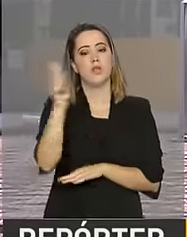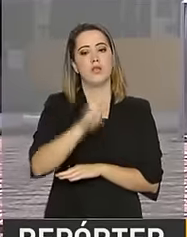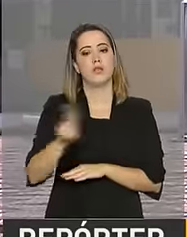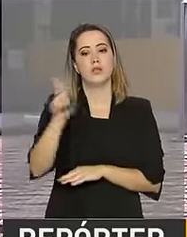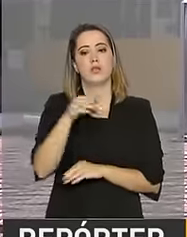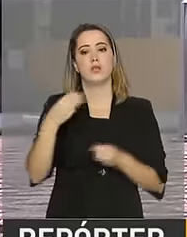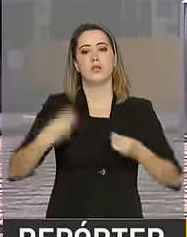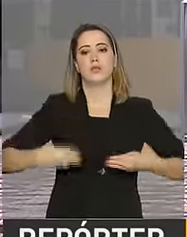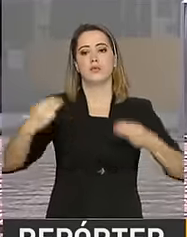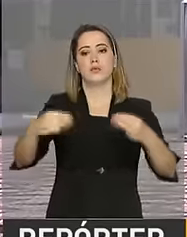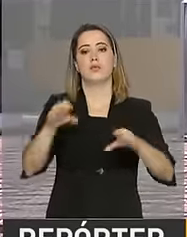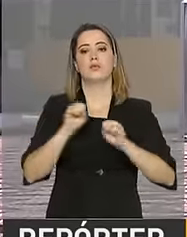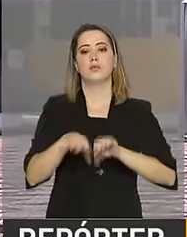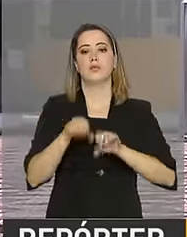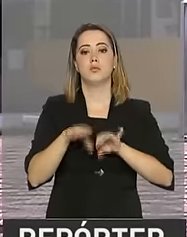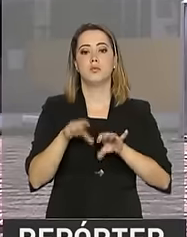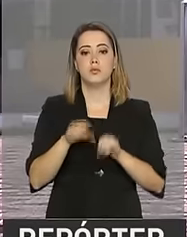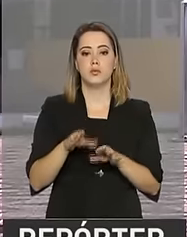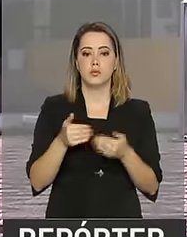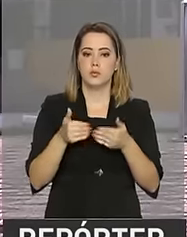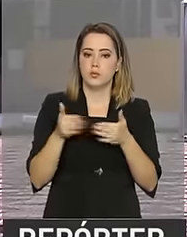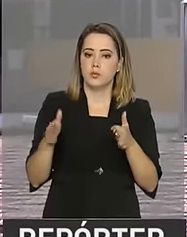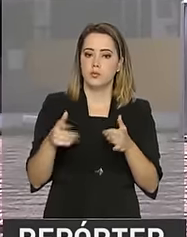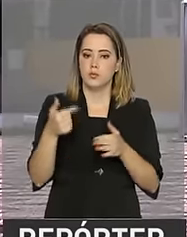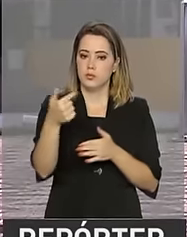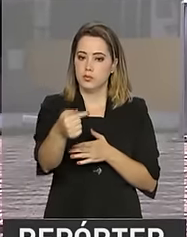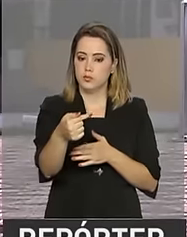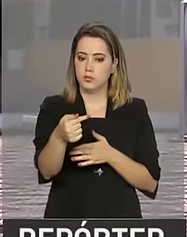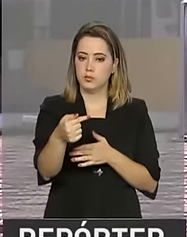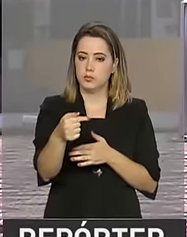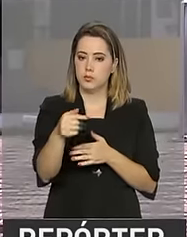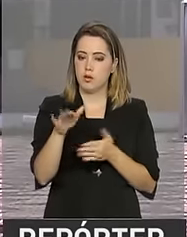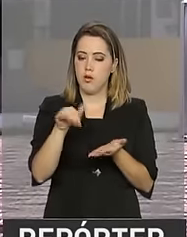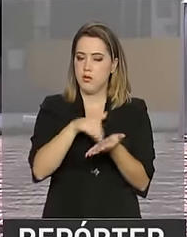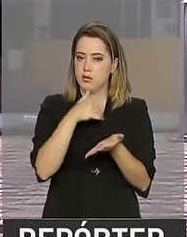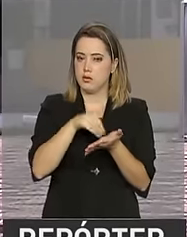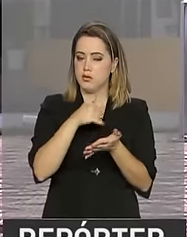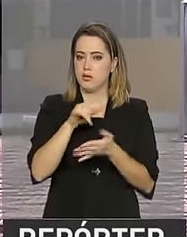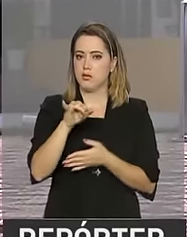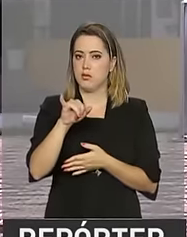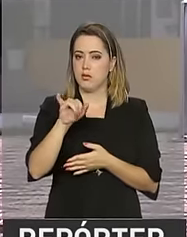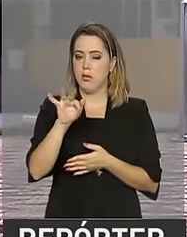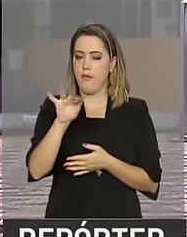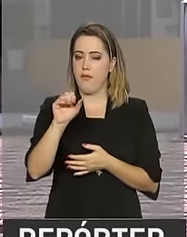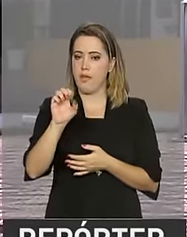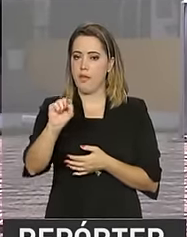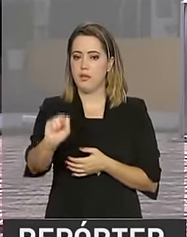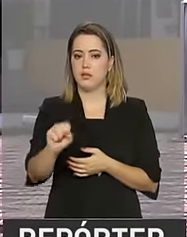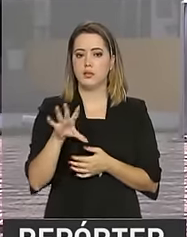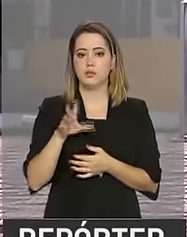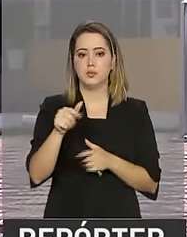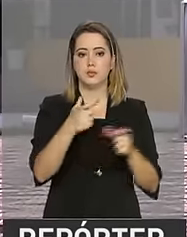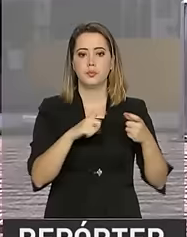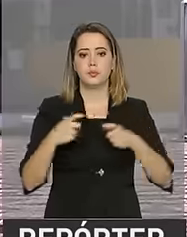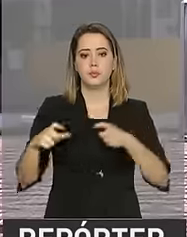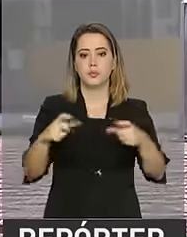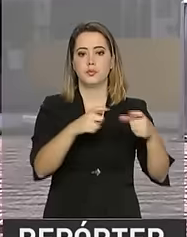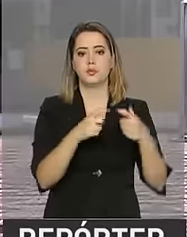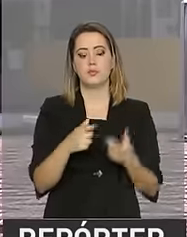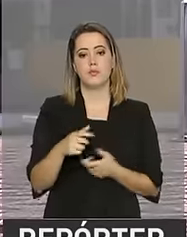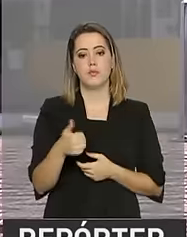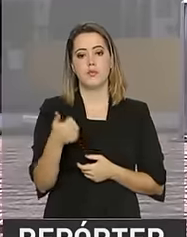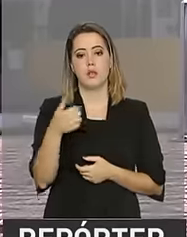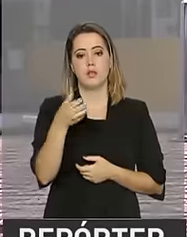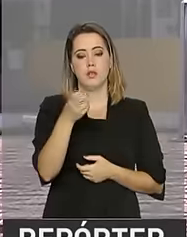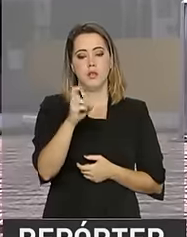Educação abriu no último dia 7 as inscrições para o financiamento estudantil e instituições particulares de todo o país são